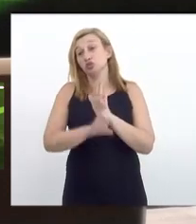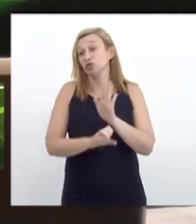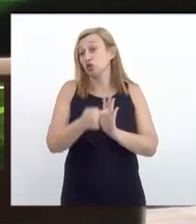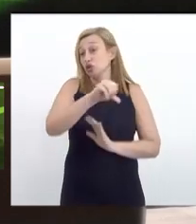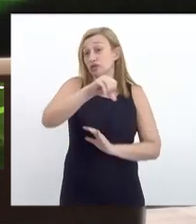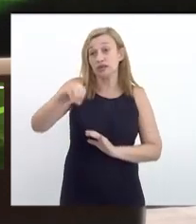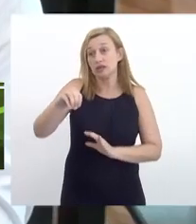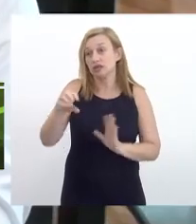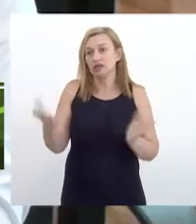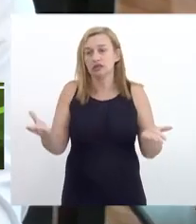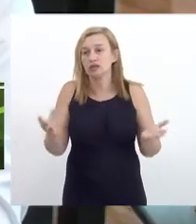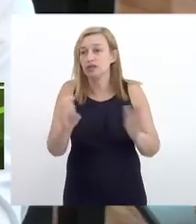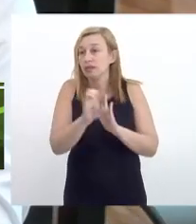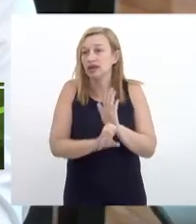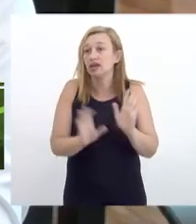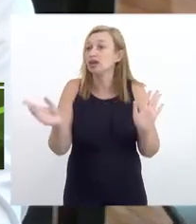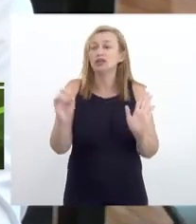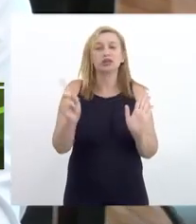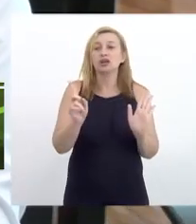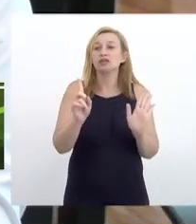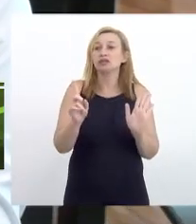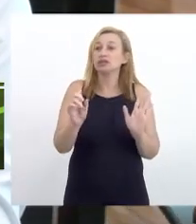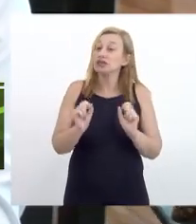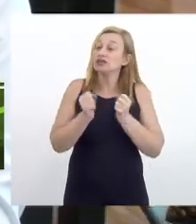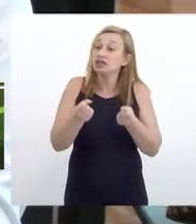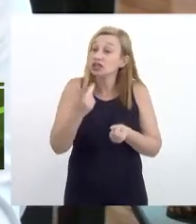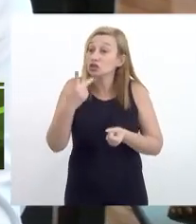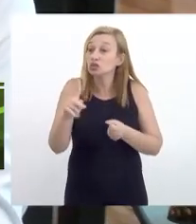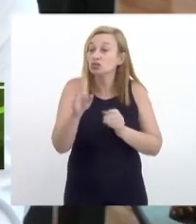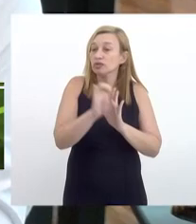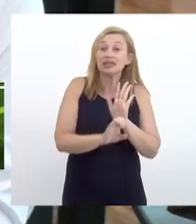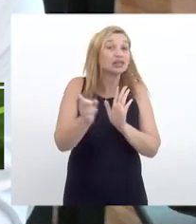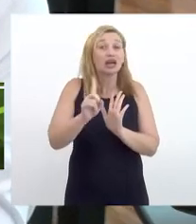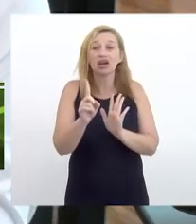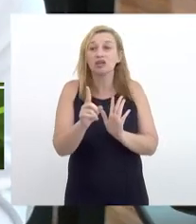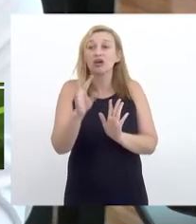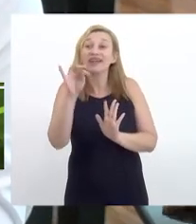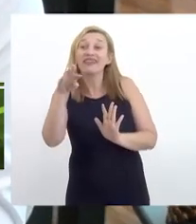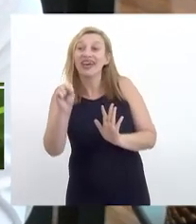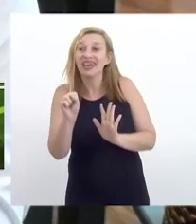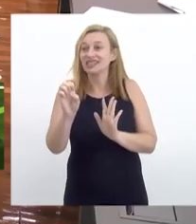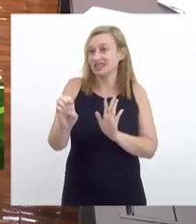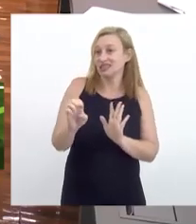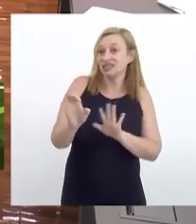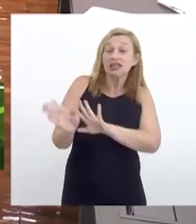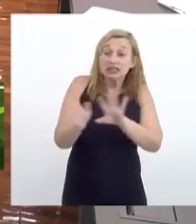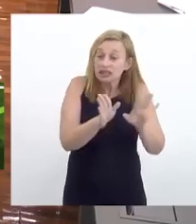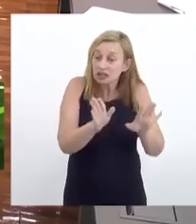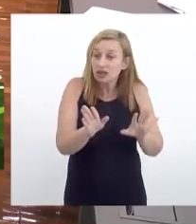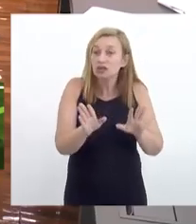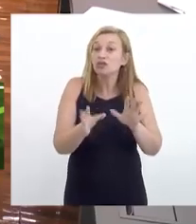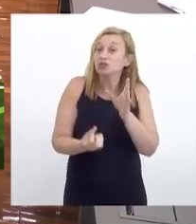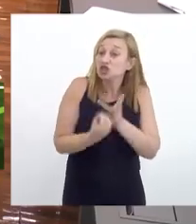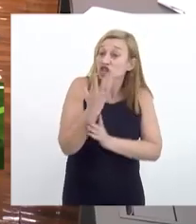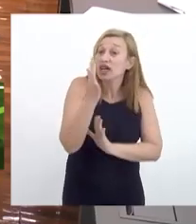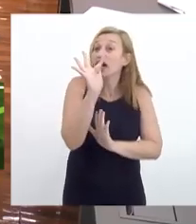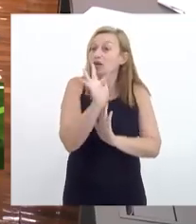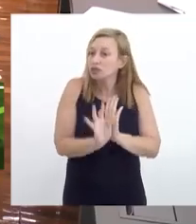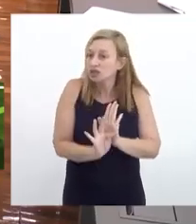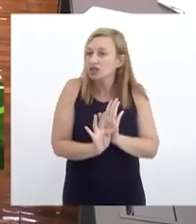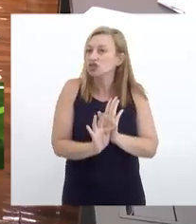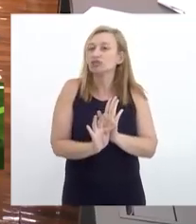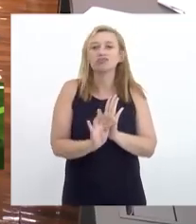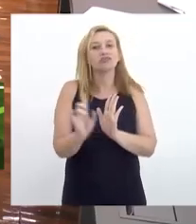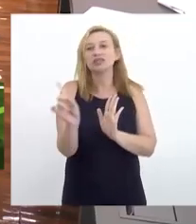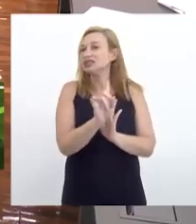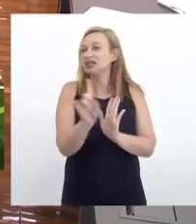emendas Não, discutindo uma emenda, presidente Você está defendendo a sua emenda Você acabou de falar, deputado Eu estou discutindo uma tese Que está numa emenda tese nós vamos construir um texto Não é aqui a reunião Não é